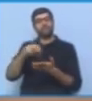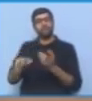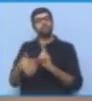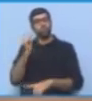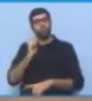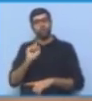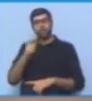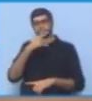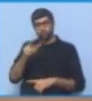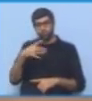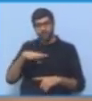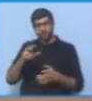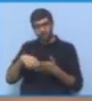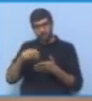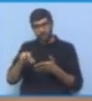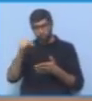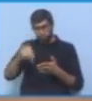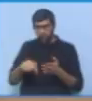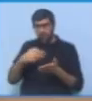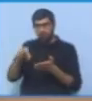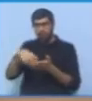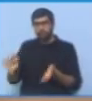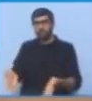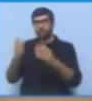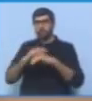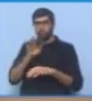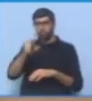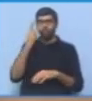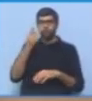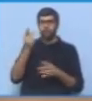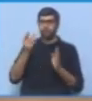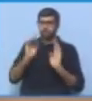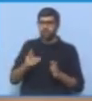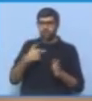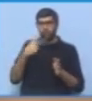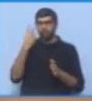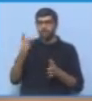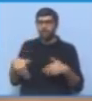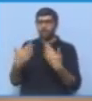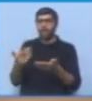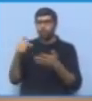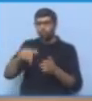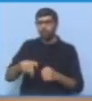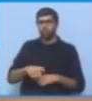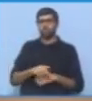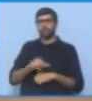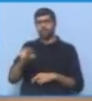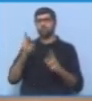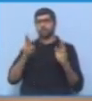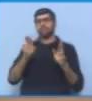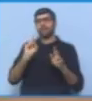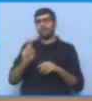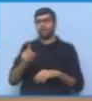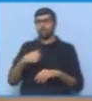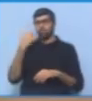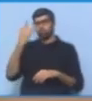diz ao coxo, tu queres andar, vais andar hoje. Tu precisas de vida, eu vou-te dar vida hoje. E, portanto, E essa é a concretização da esperança. A esperança não pode